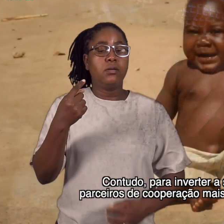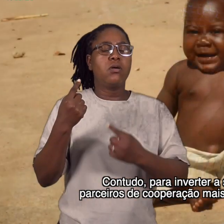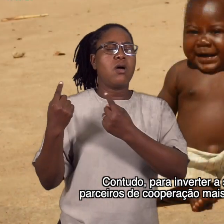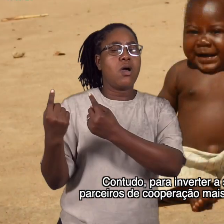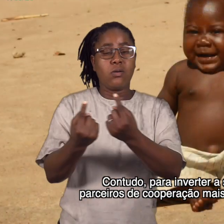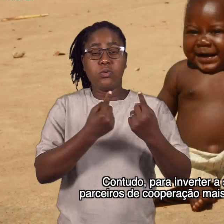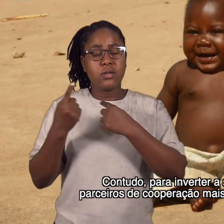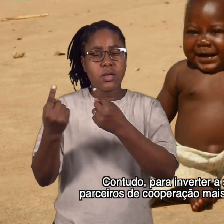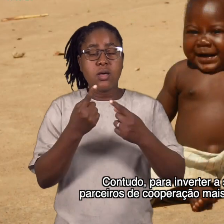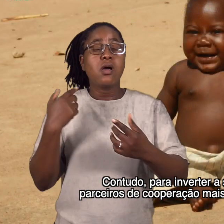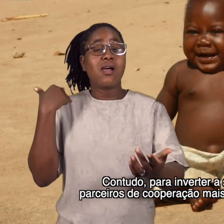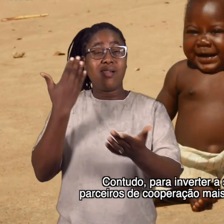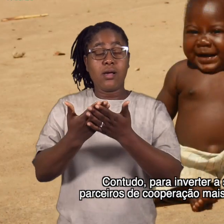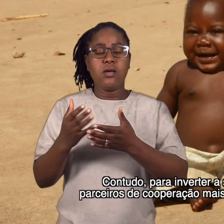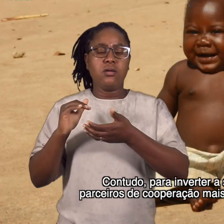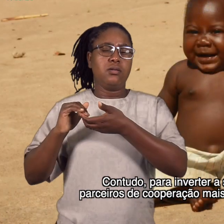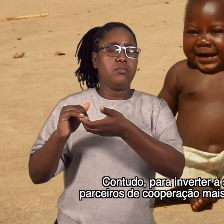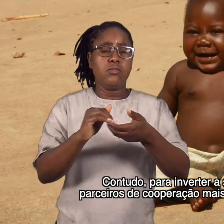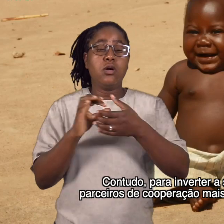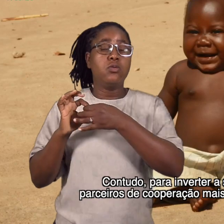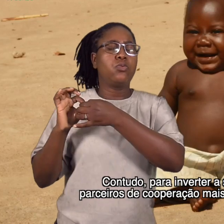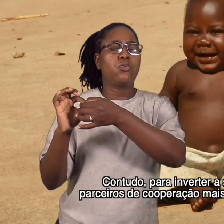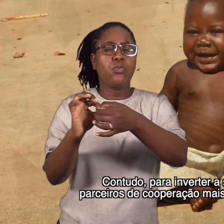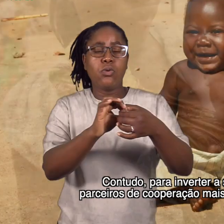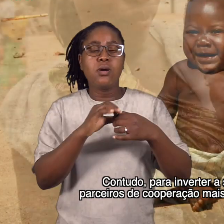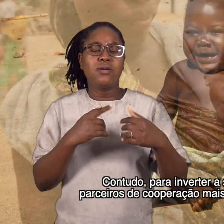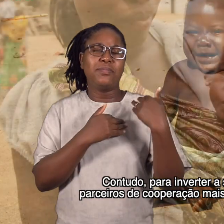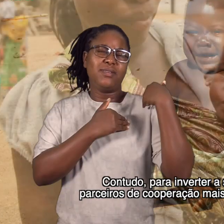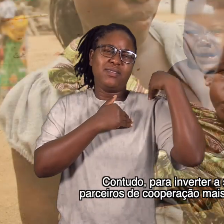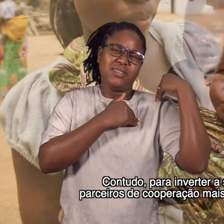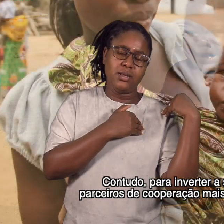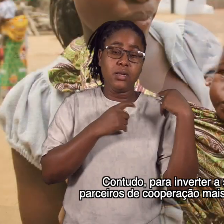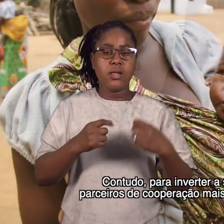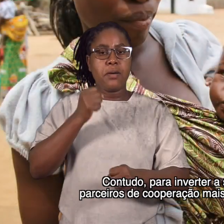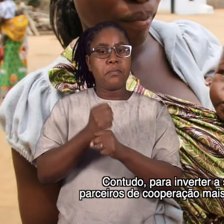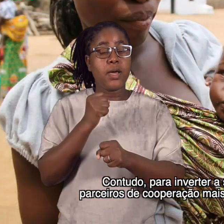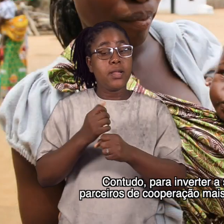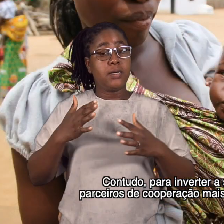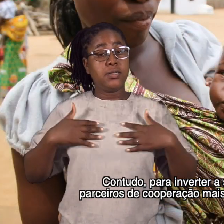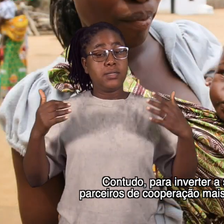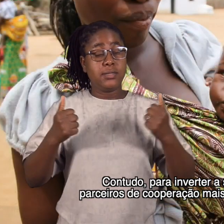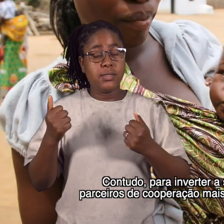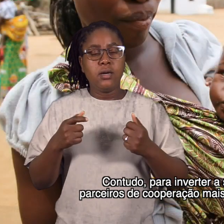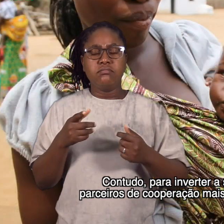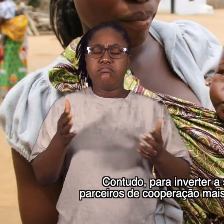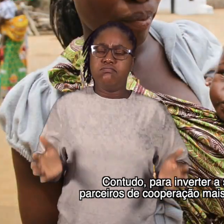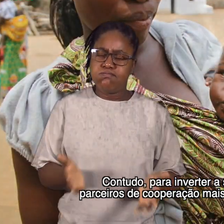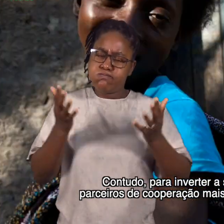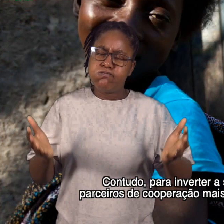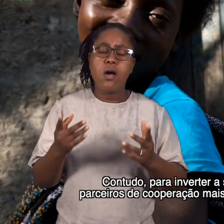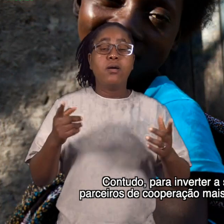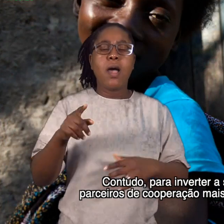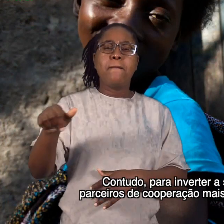Contudo, para inverter a situação, para além dos parceiros de cooperação, mais de 100